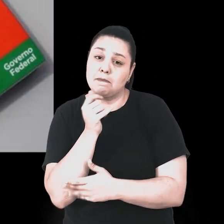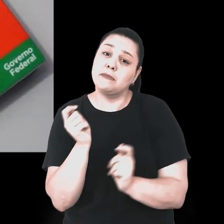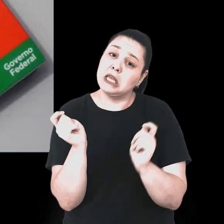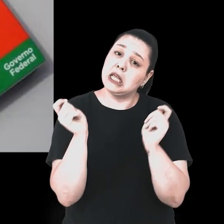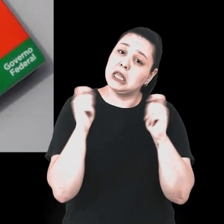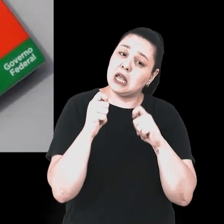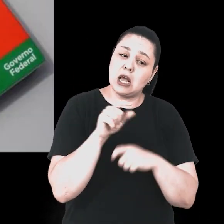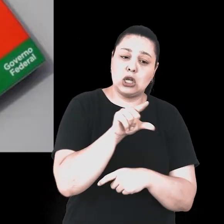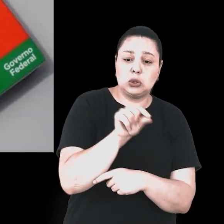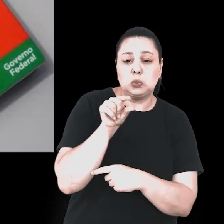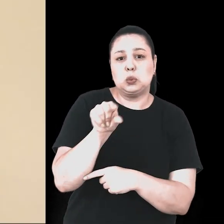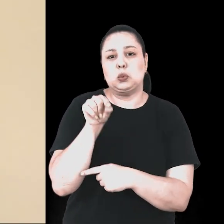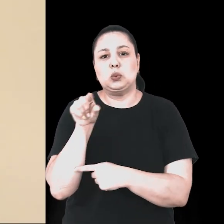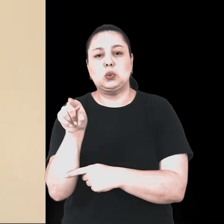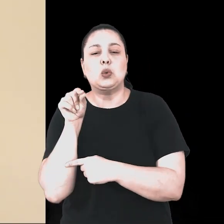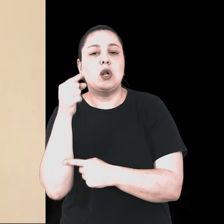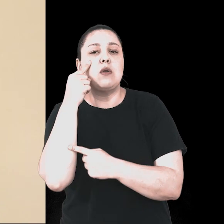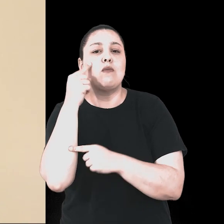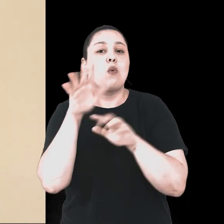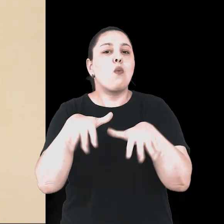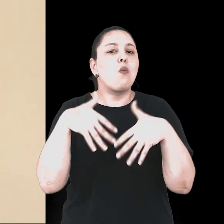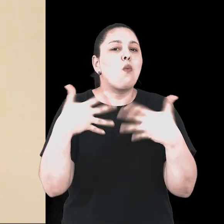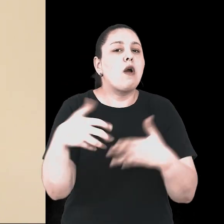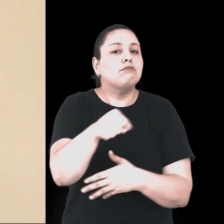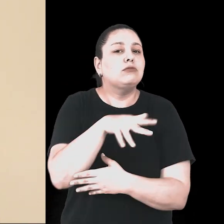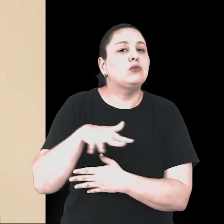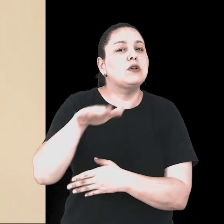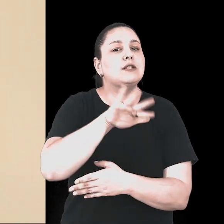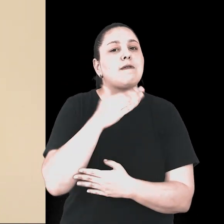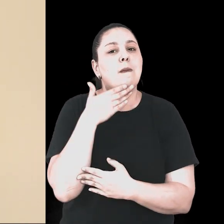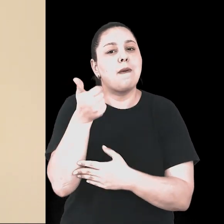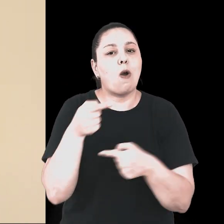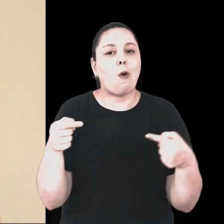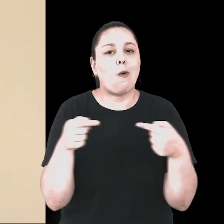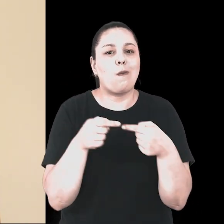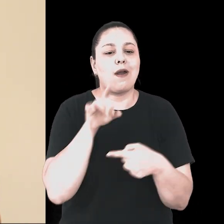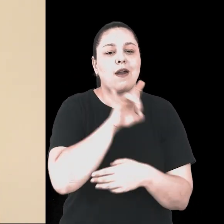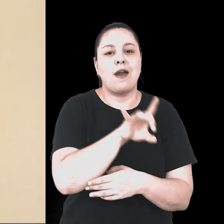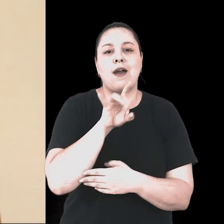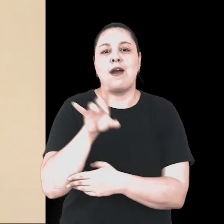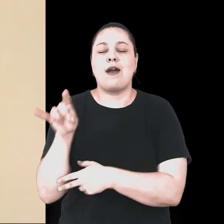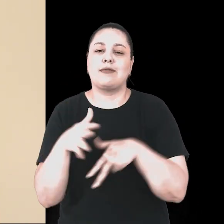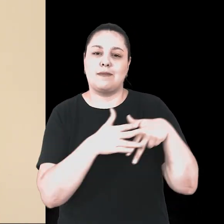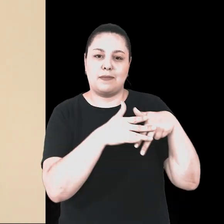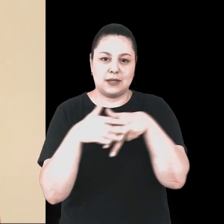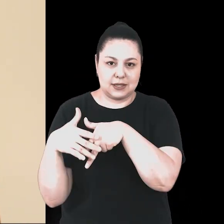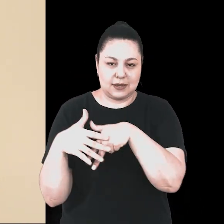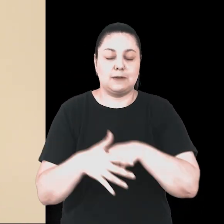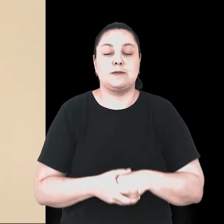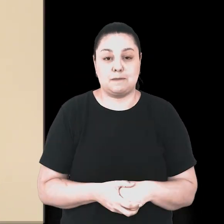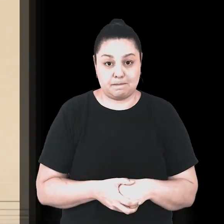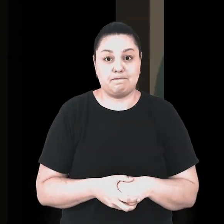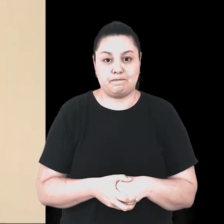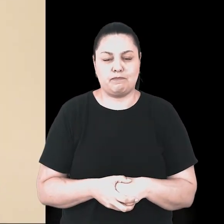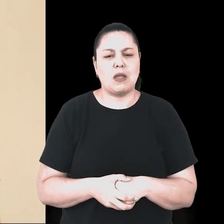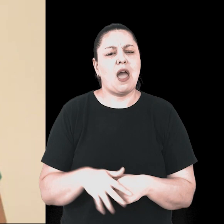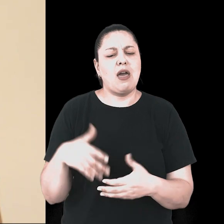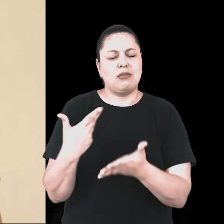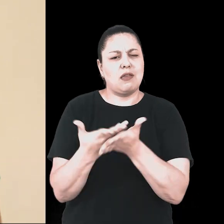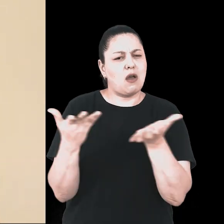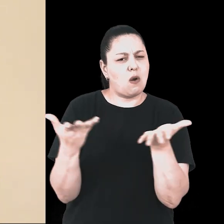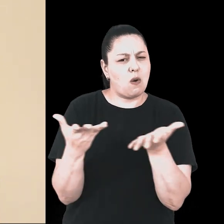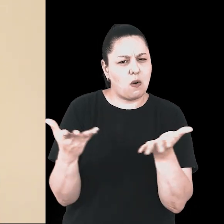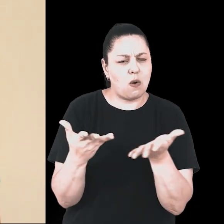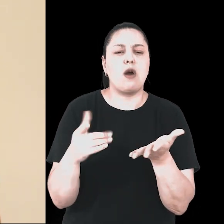lenta, favorecendo escolhas mais racionais de insulina a diferentes situações e condições dos pacientes.